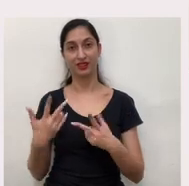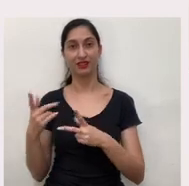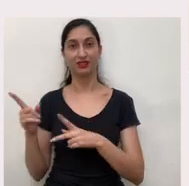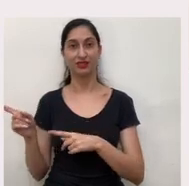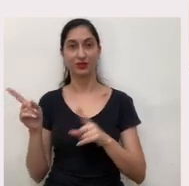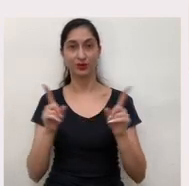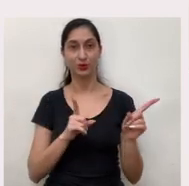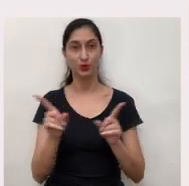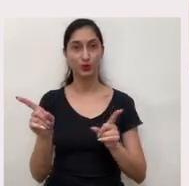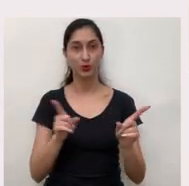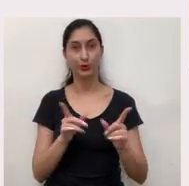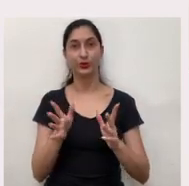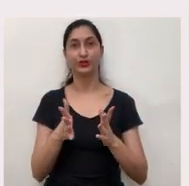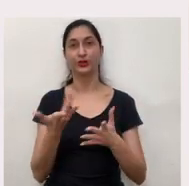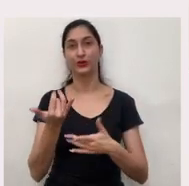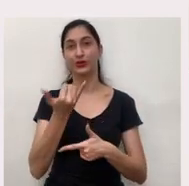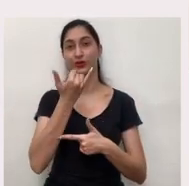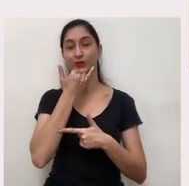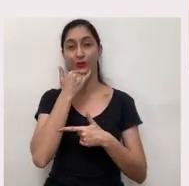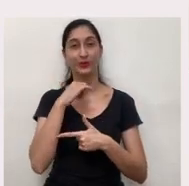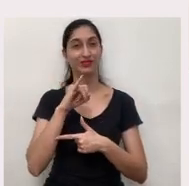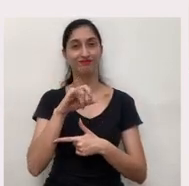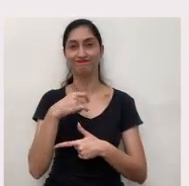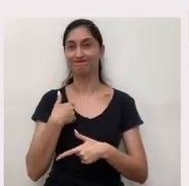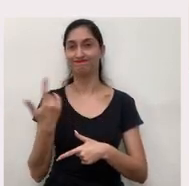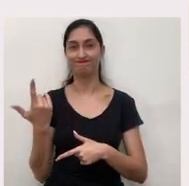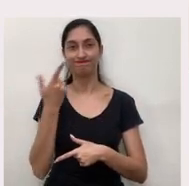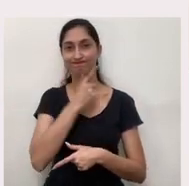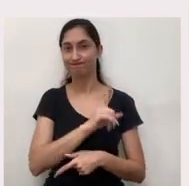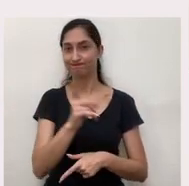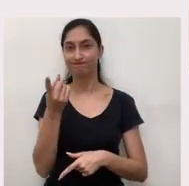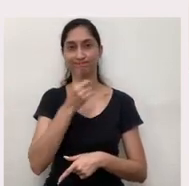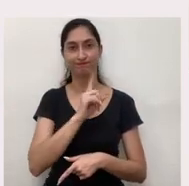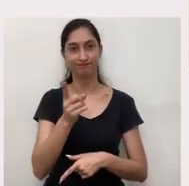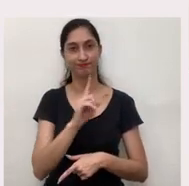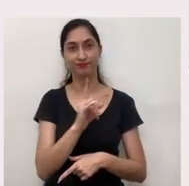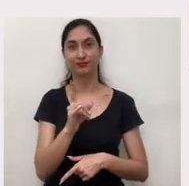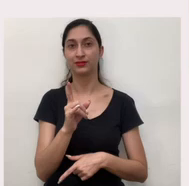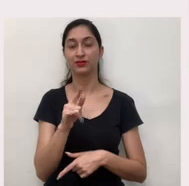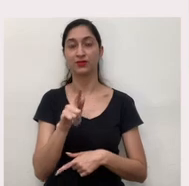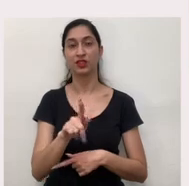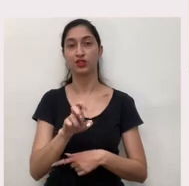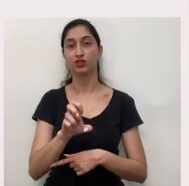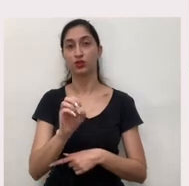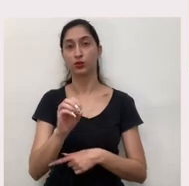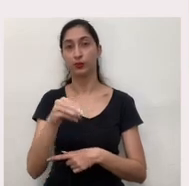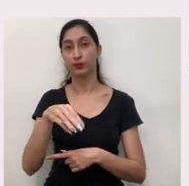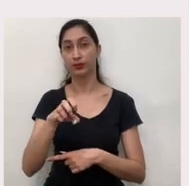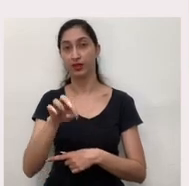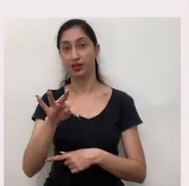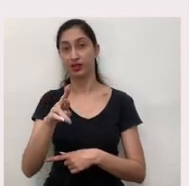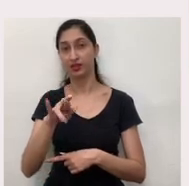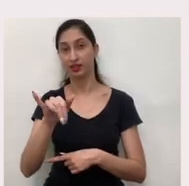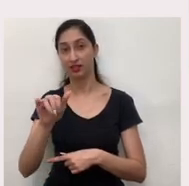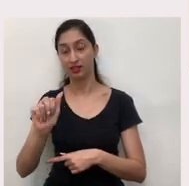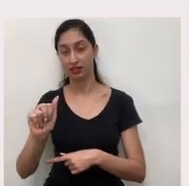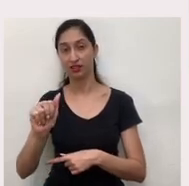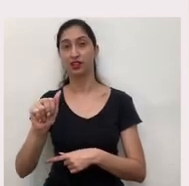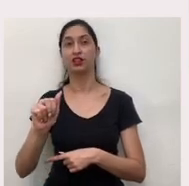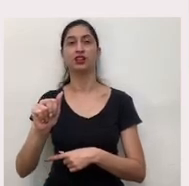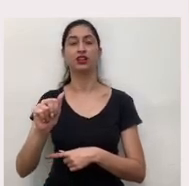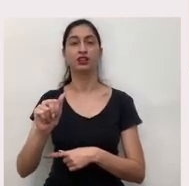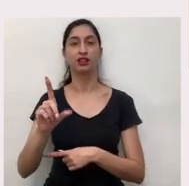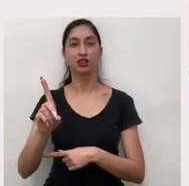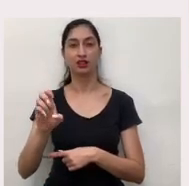já peço desculpas se a gente não conseguir chegar lá no geometria decorativa, porque eu achei importante retomar